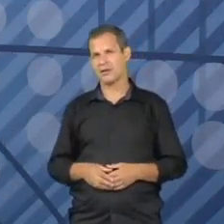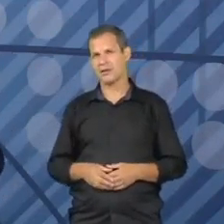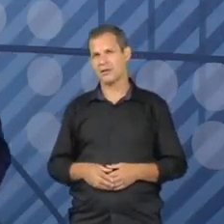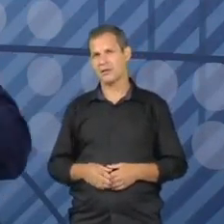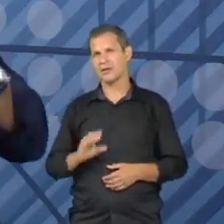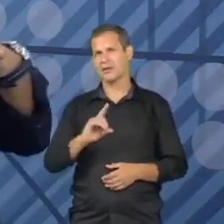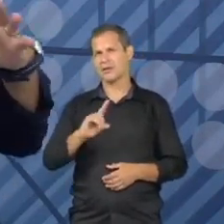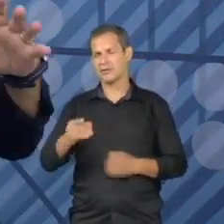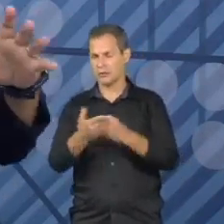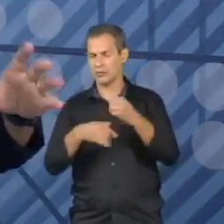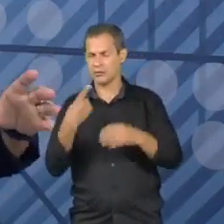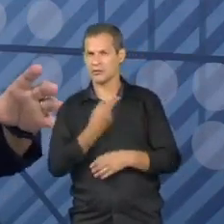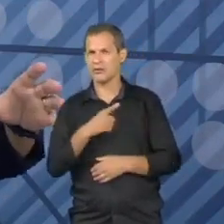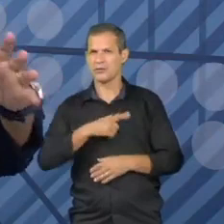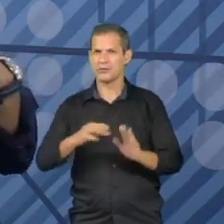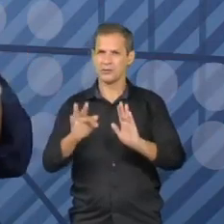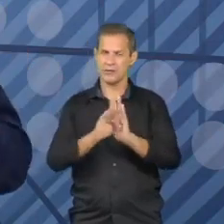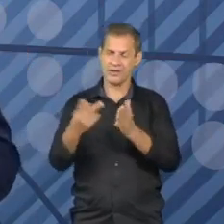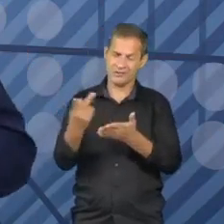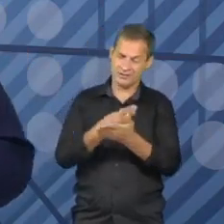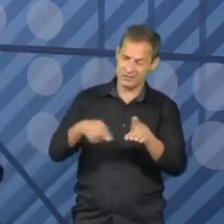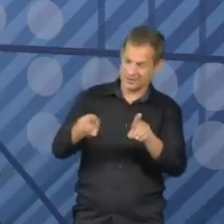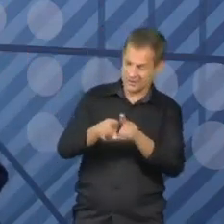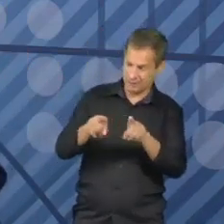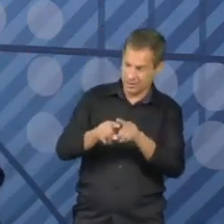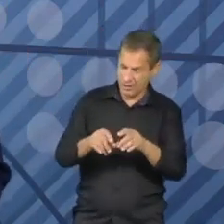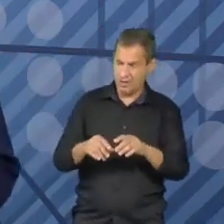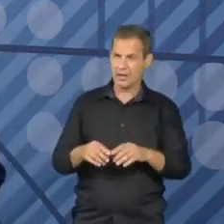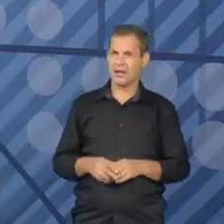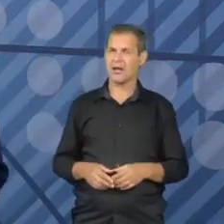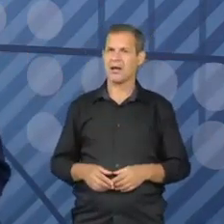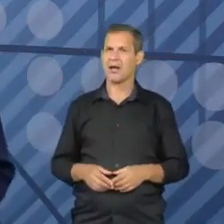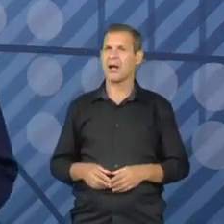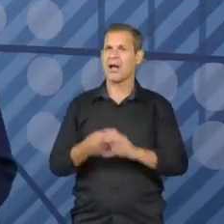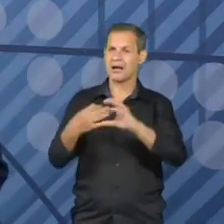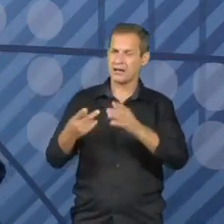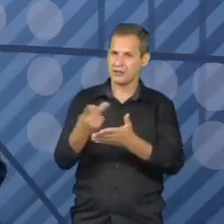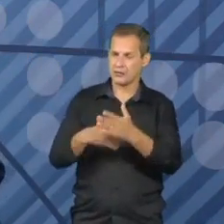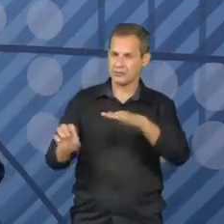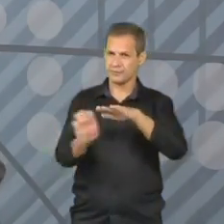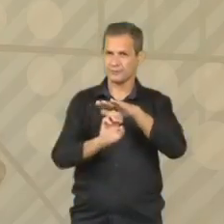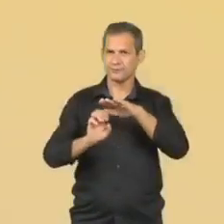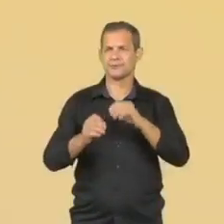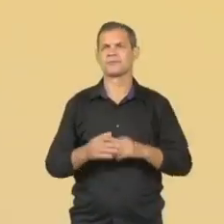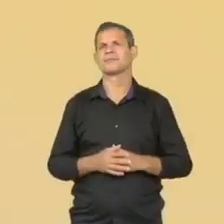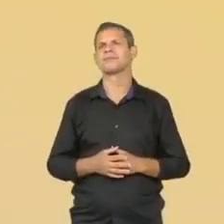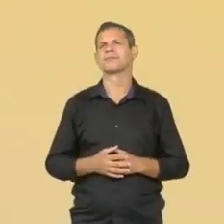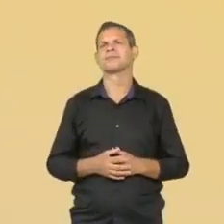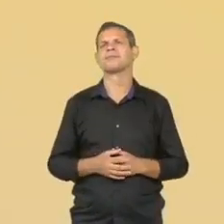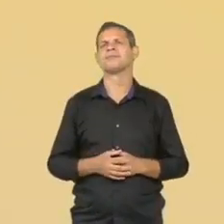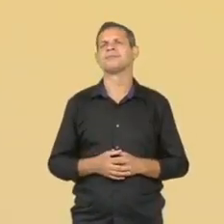dar base para a gente colocar na fórmula de erro e também o tamanho do nosso erro da empresa.